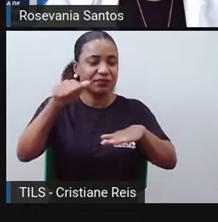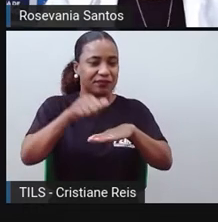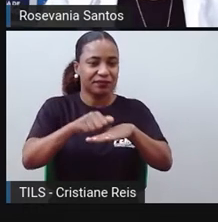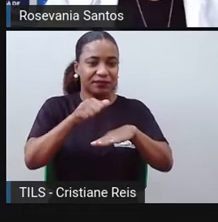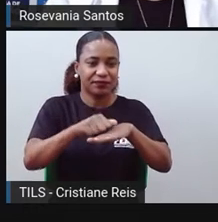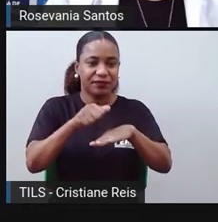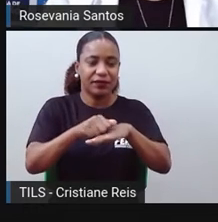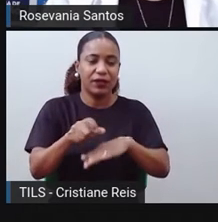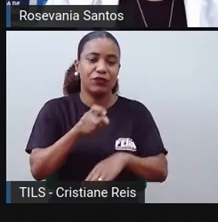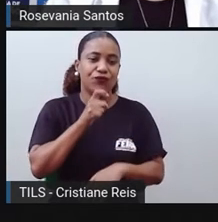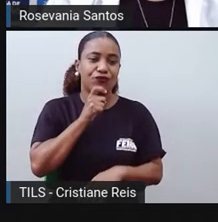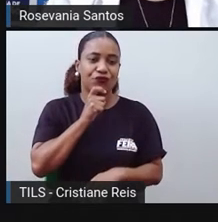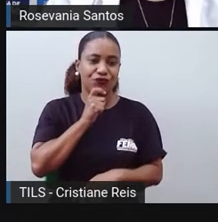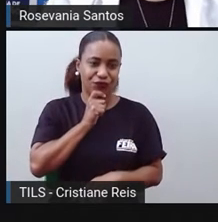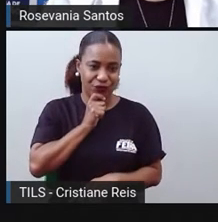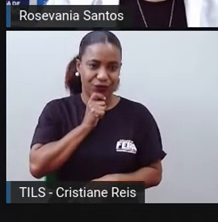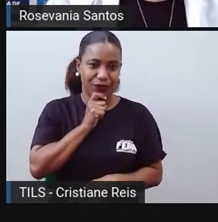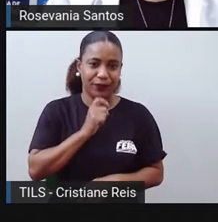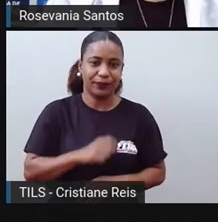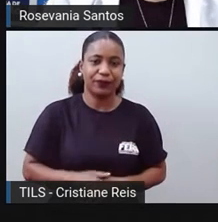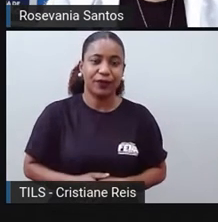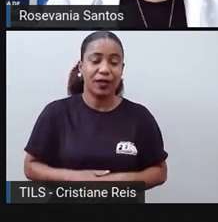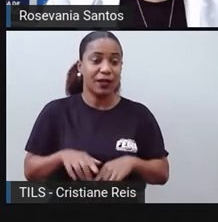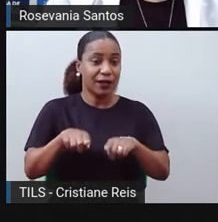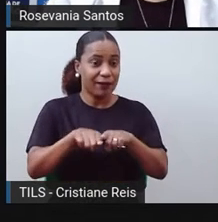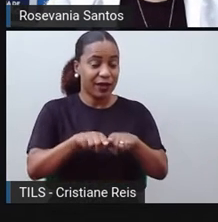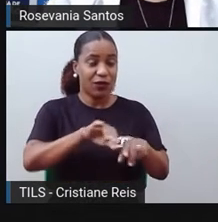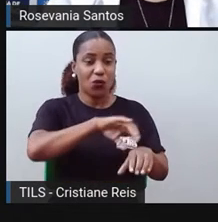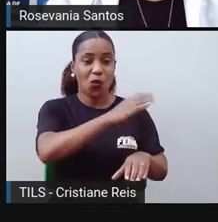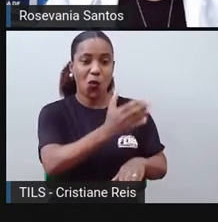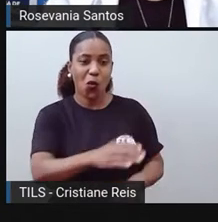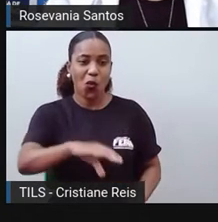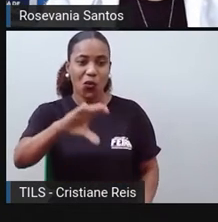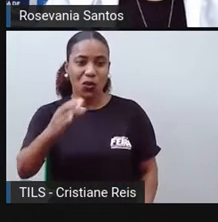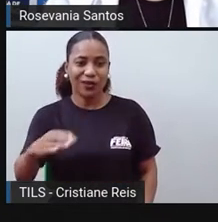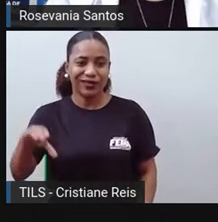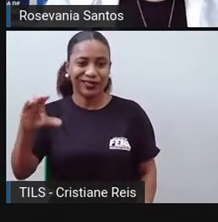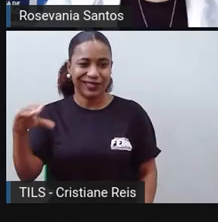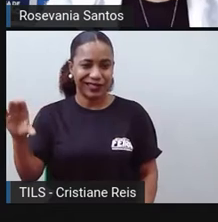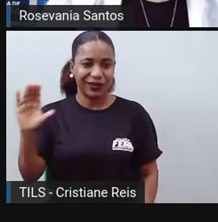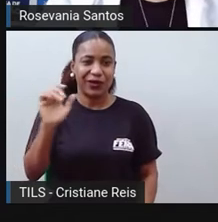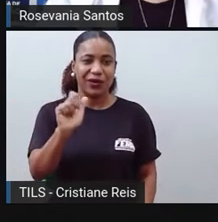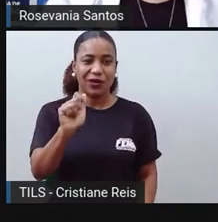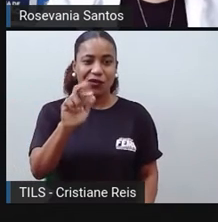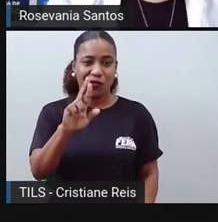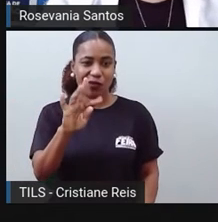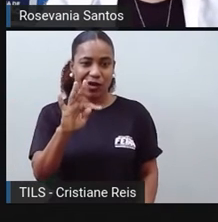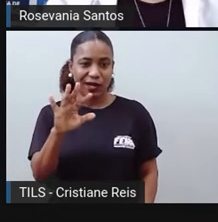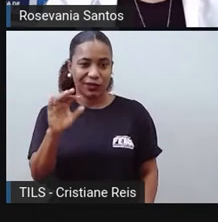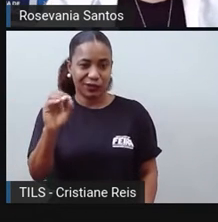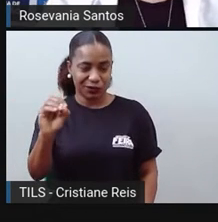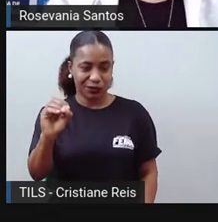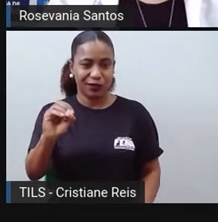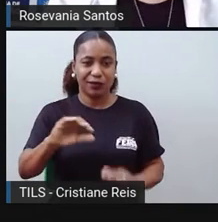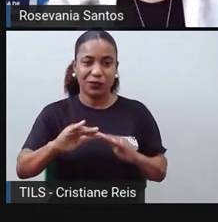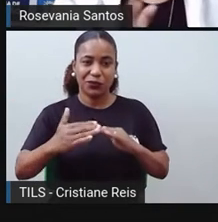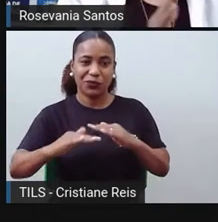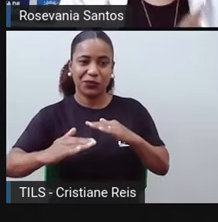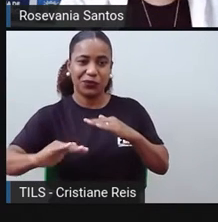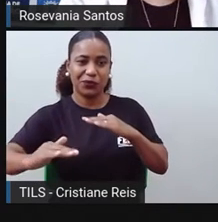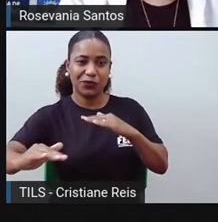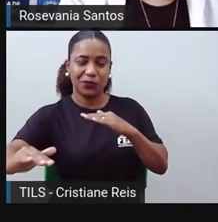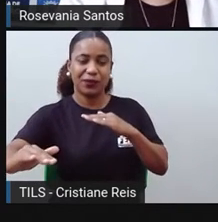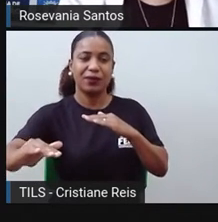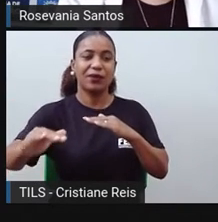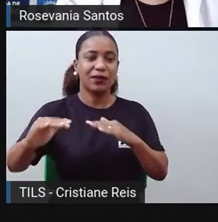Ártico e esse gelo ele acaba se estendendo para o norte no caso, né, desses continentes que eu